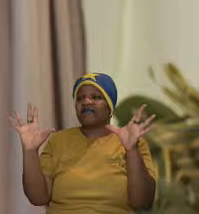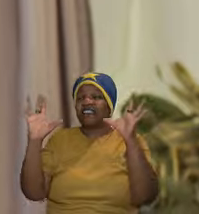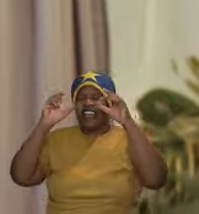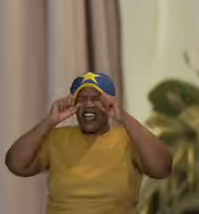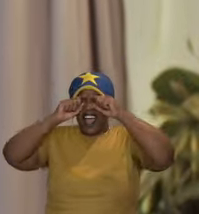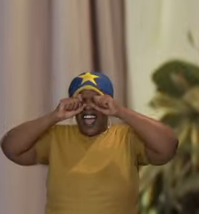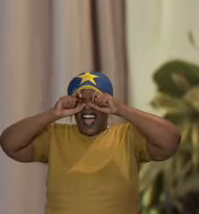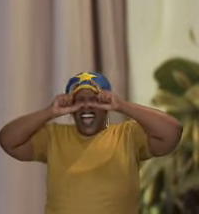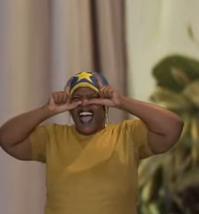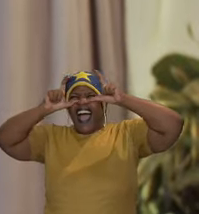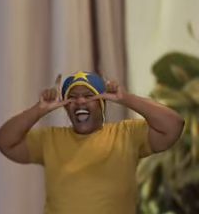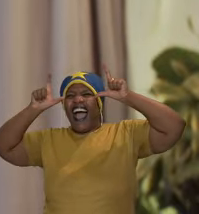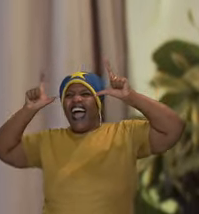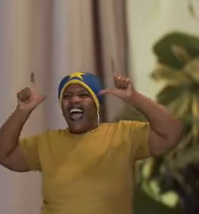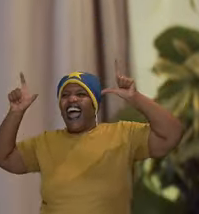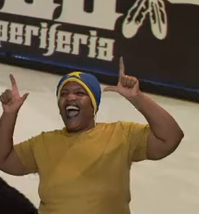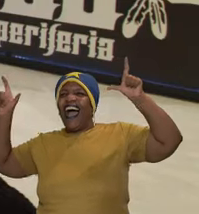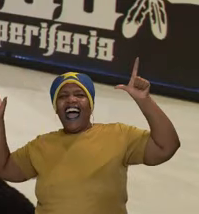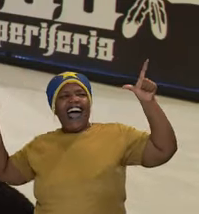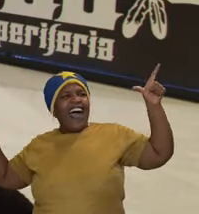Acordar em Narnia.